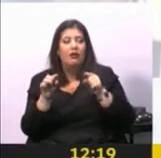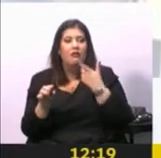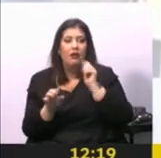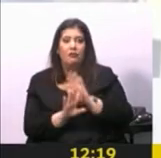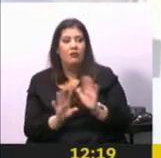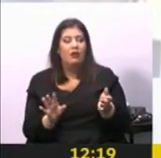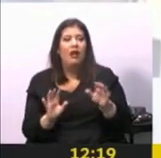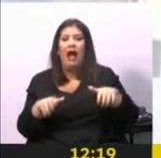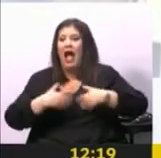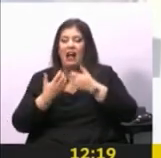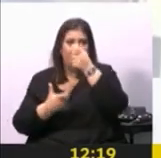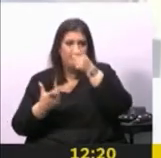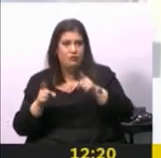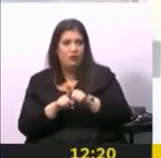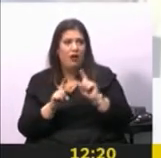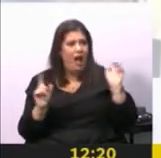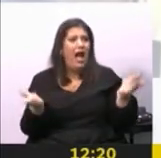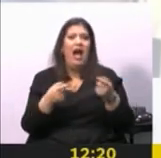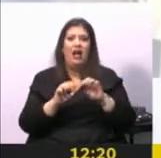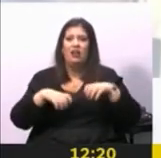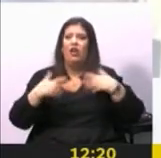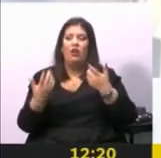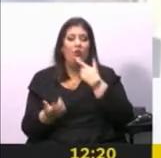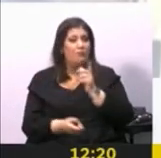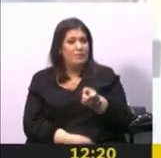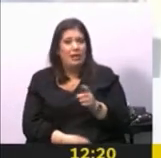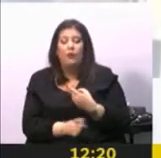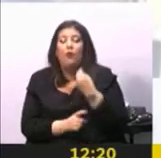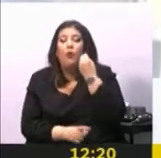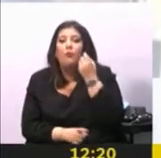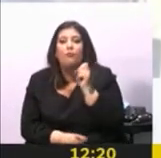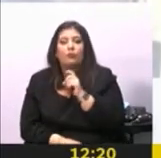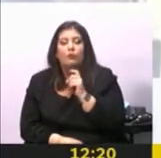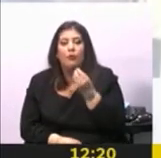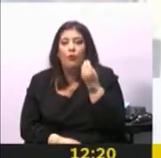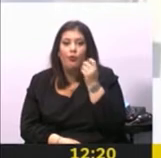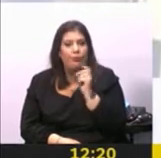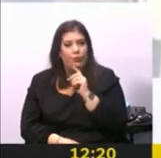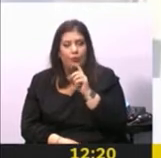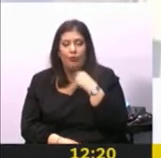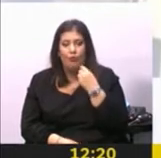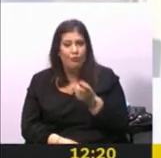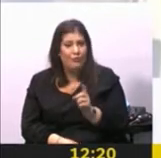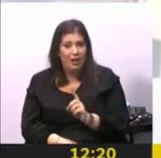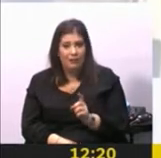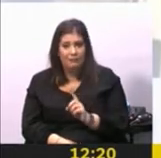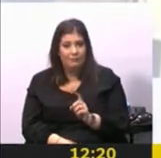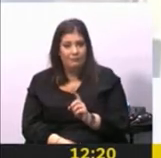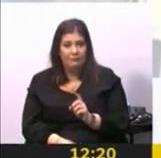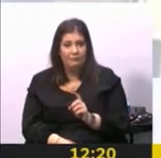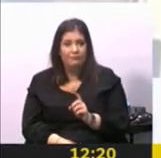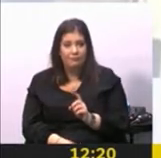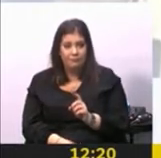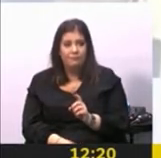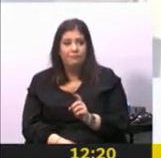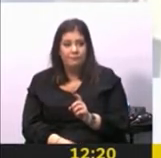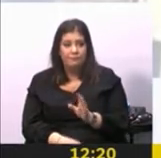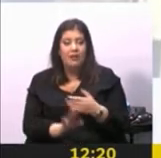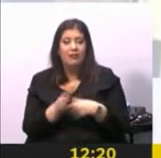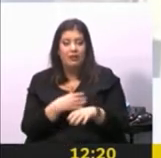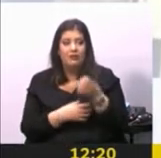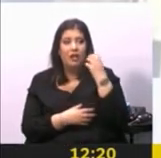trabalhe na banca ou qualquer um de nós não consegue compreender como é que foi possível realizar negócios desta dimensão em